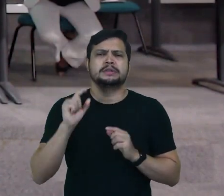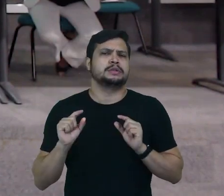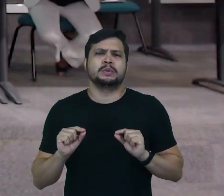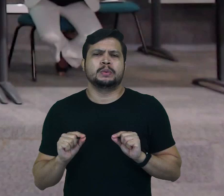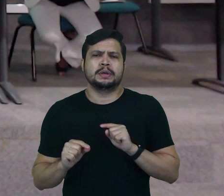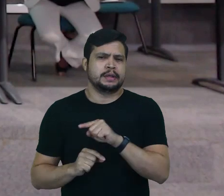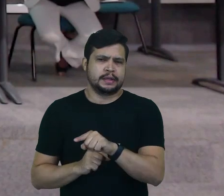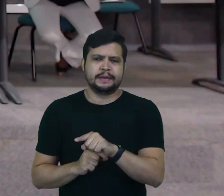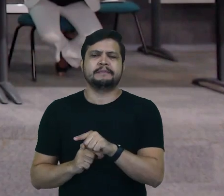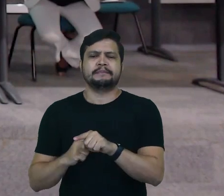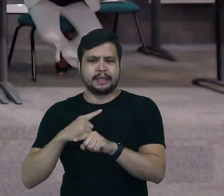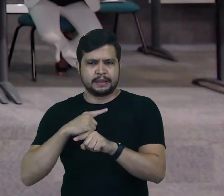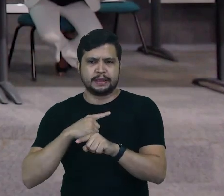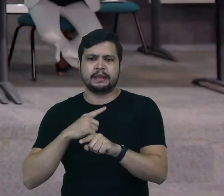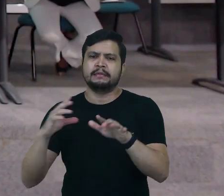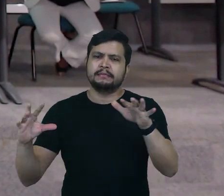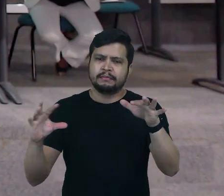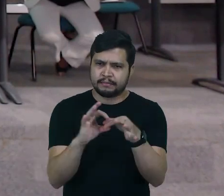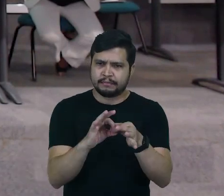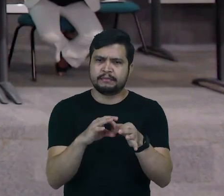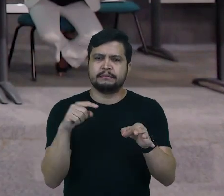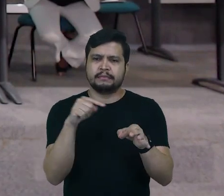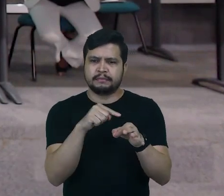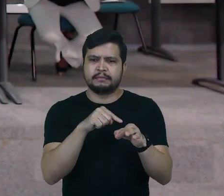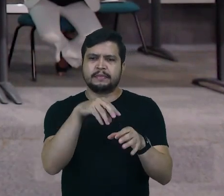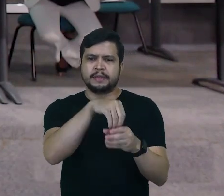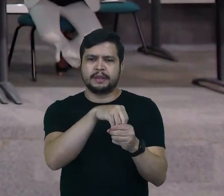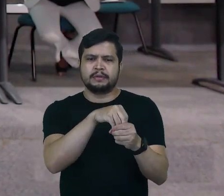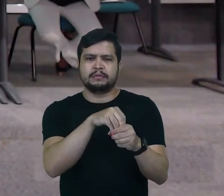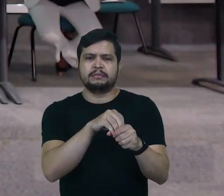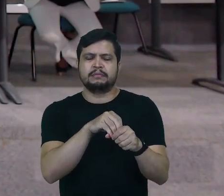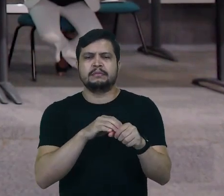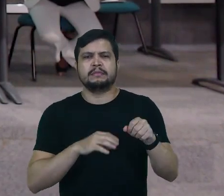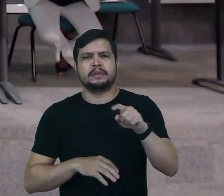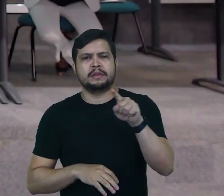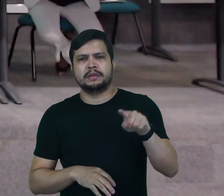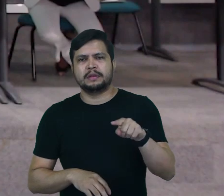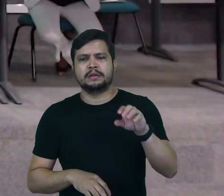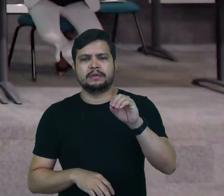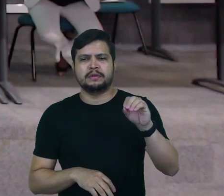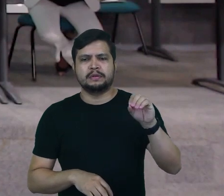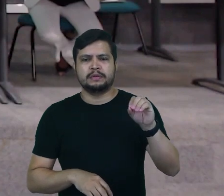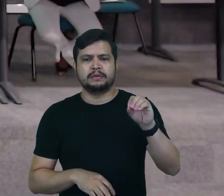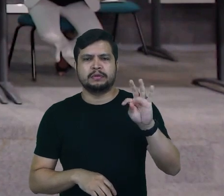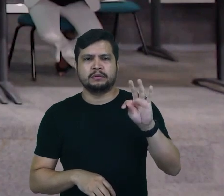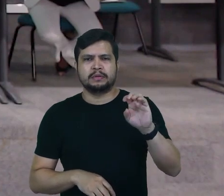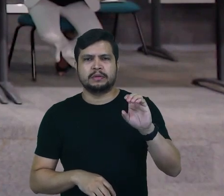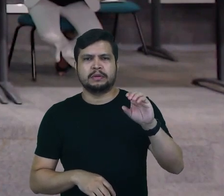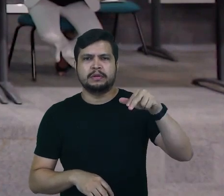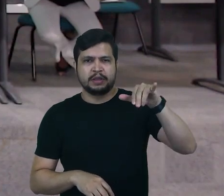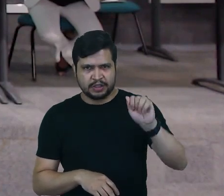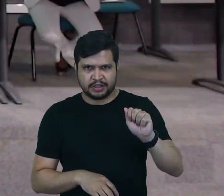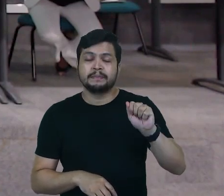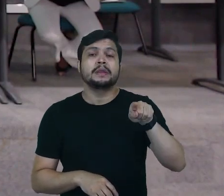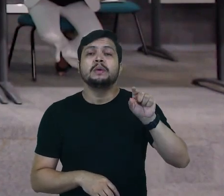em consideração, que nós temos mãos disso na zootecnia, é o bem-estar animal. Então, muitas pessoas